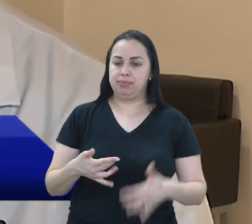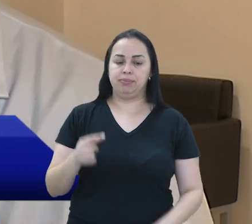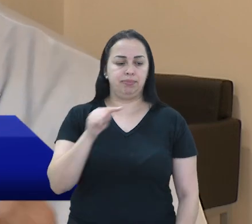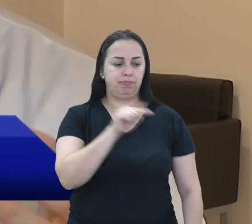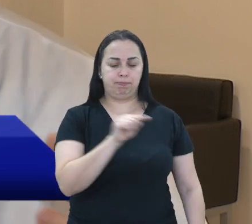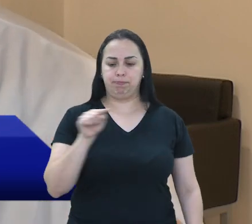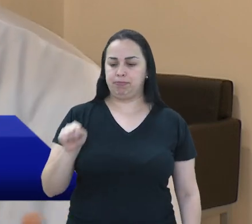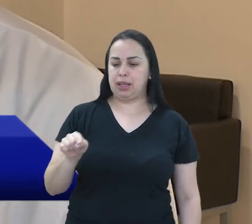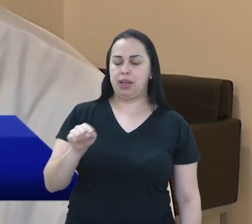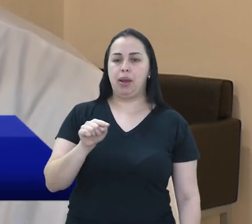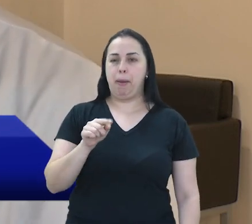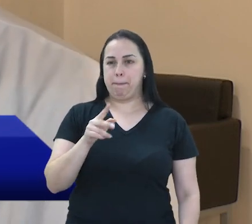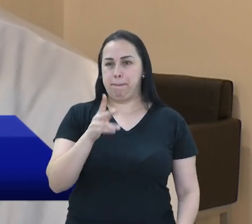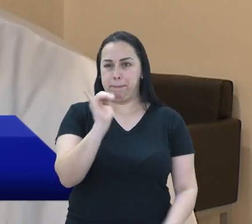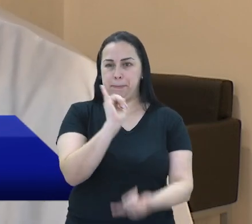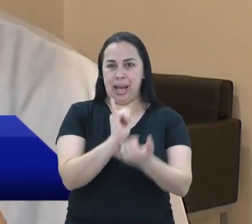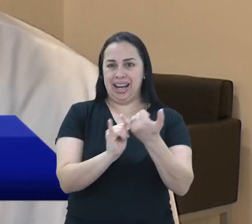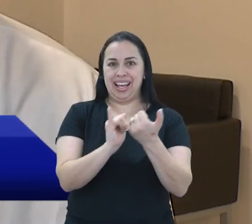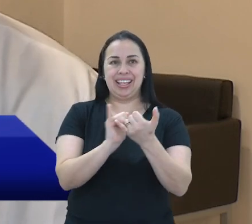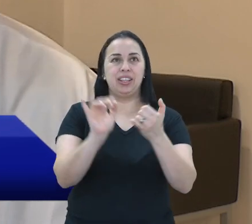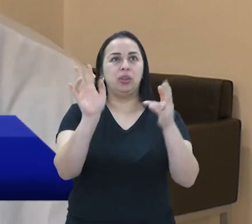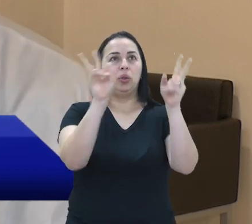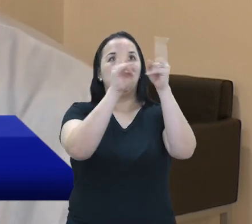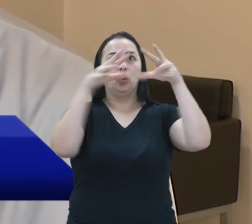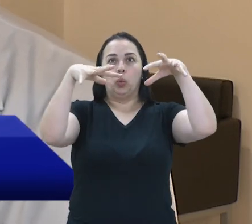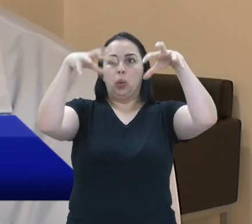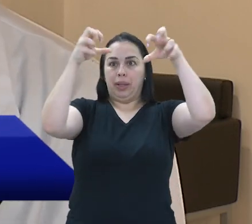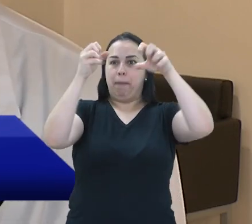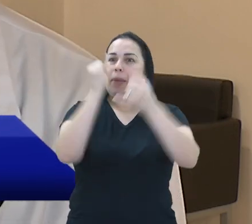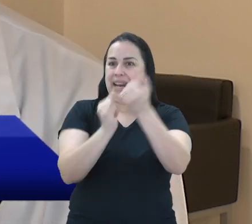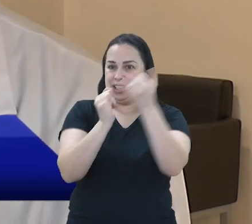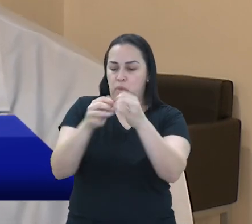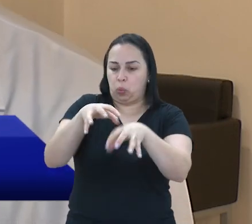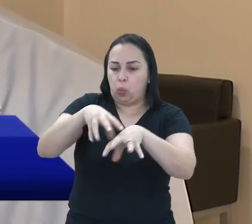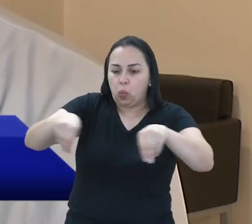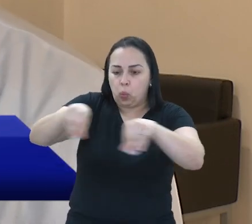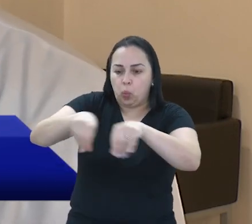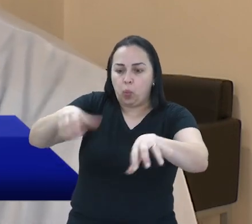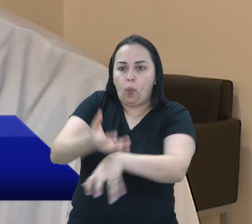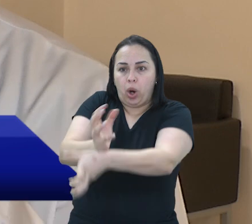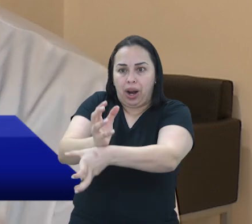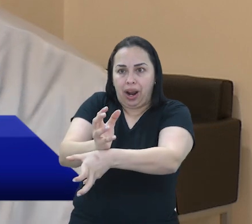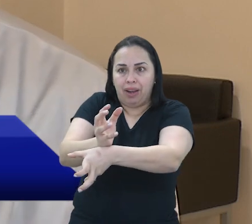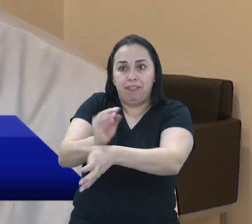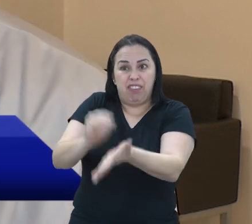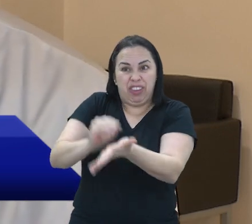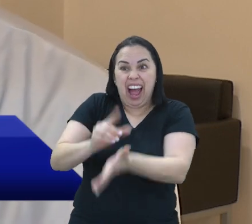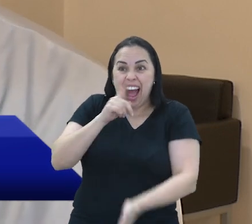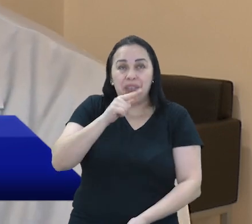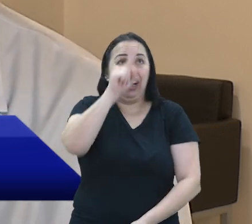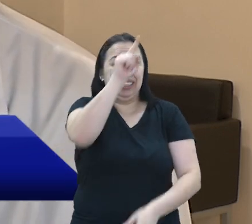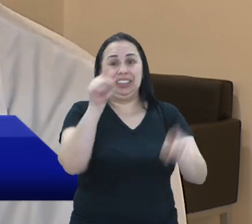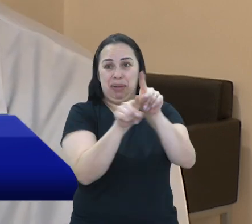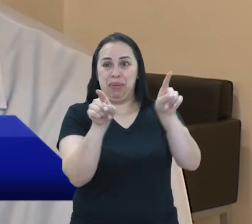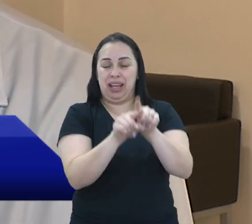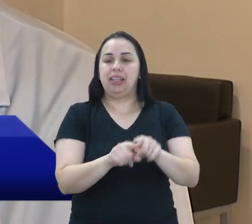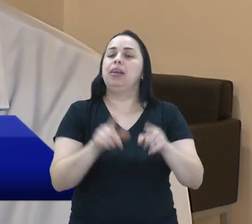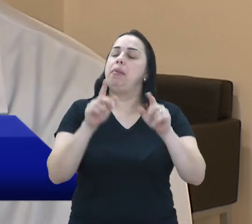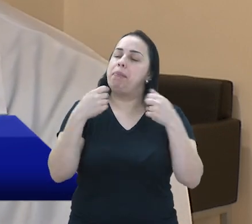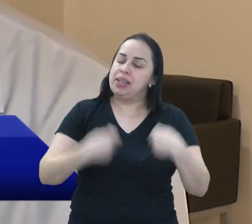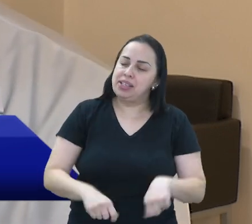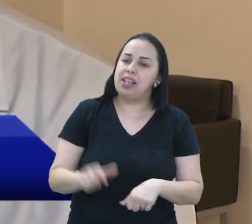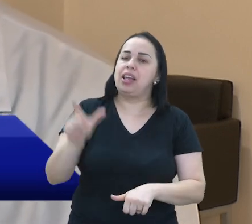que é como se fosse um deserto sem água, então a resposta é simples. A resposta é que água. Se